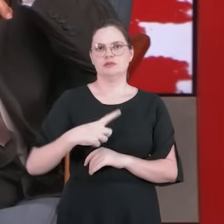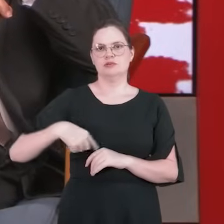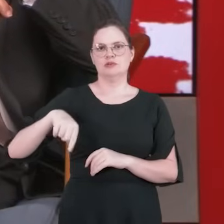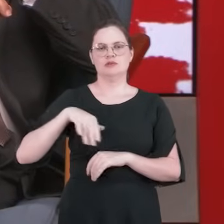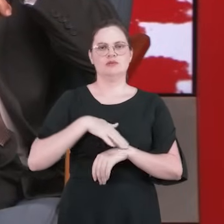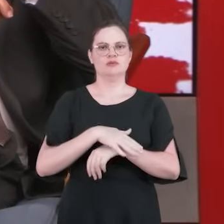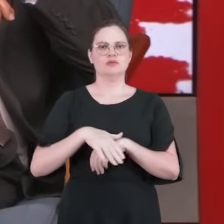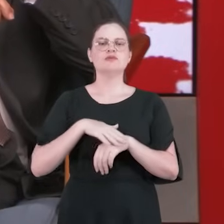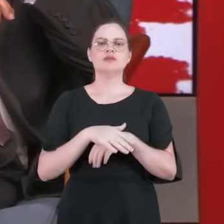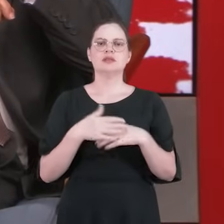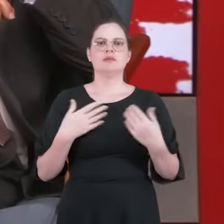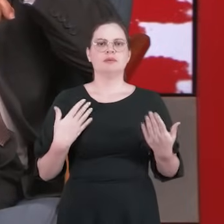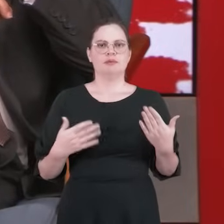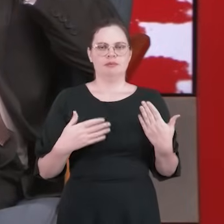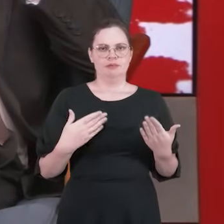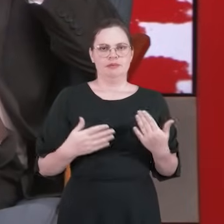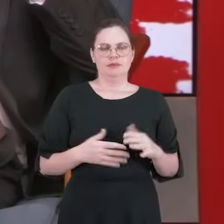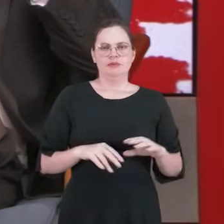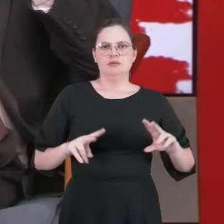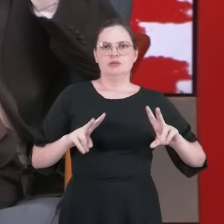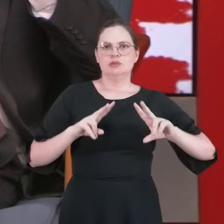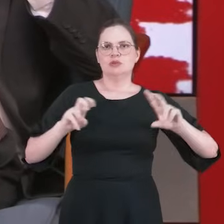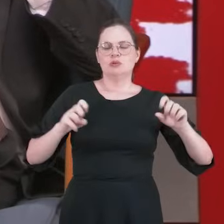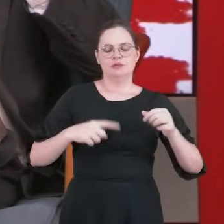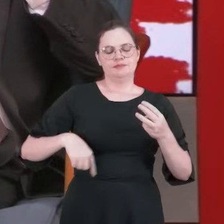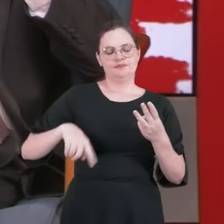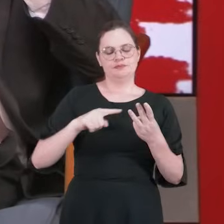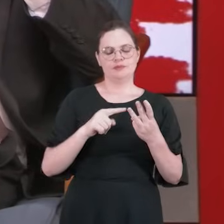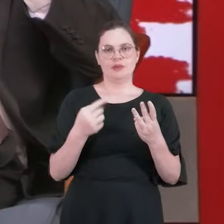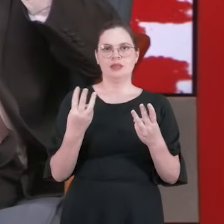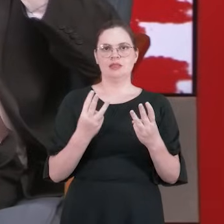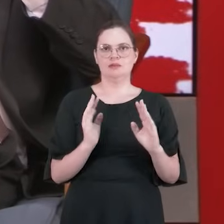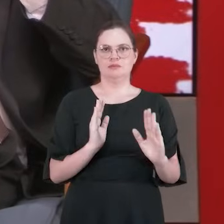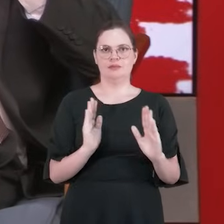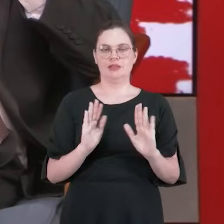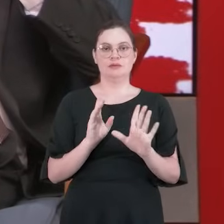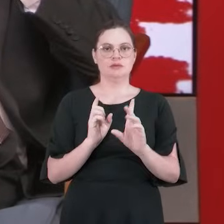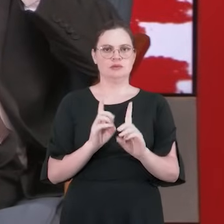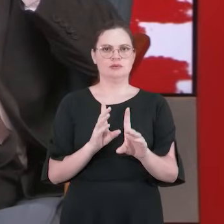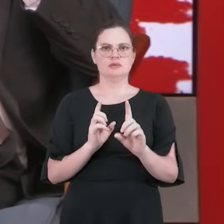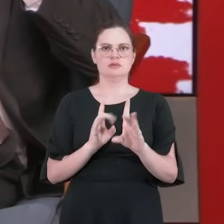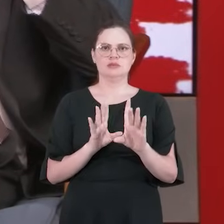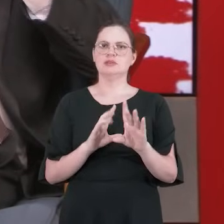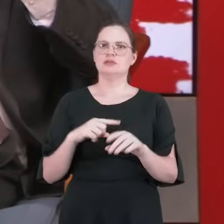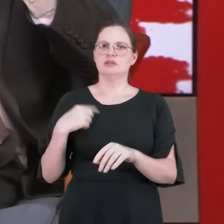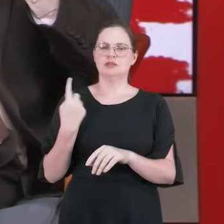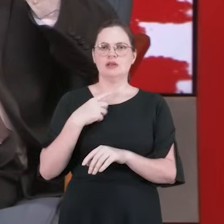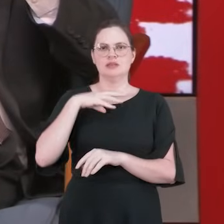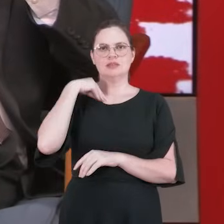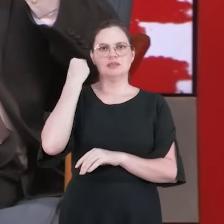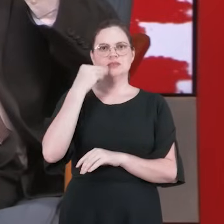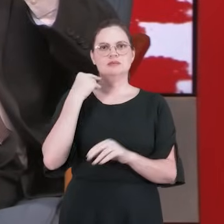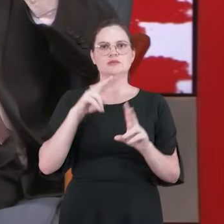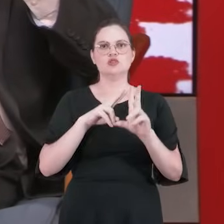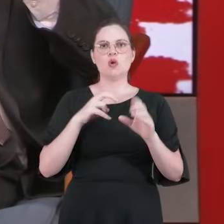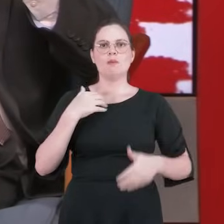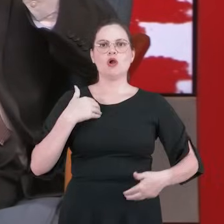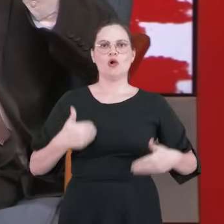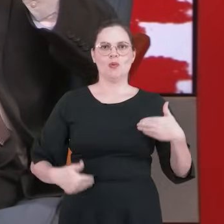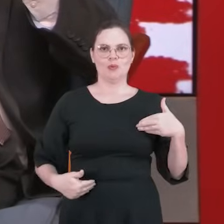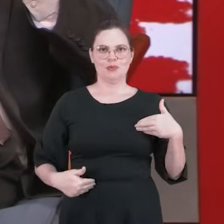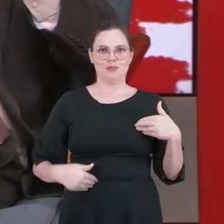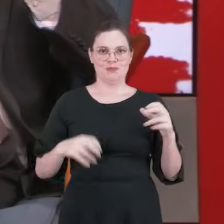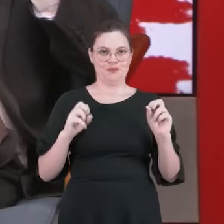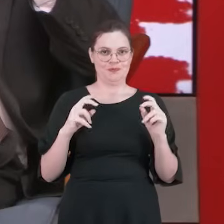vamos falar sobre o terceiro momento da doutrina, que foi a experiência de